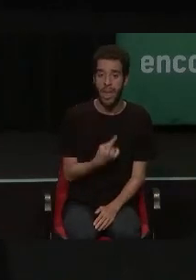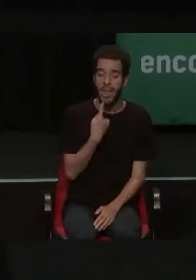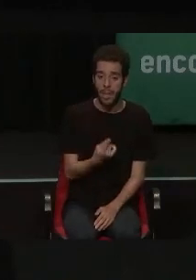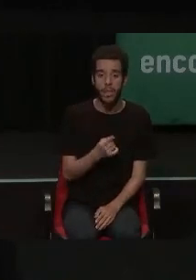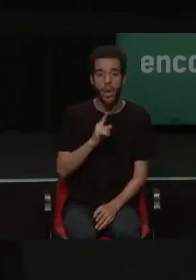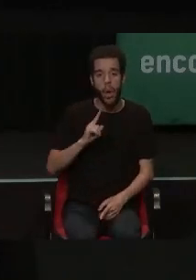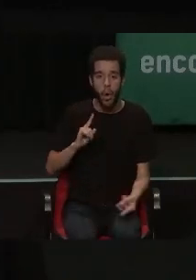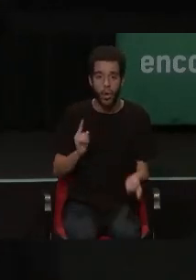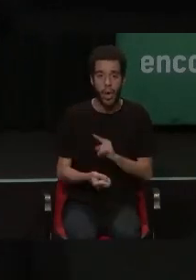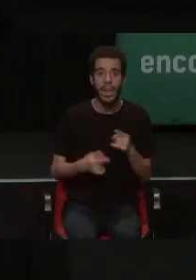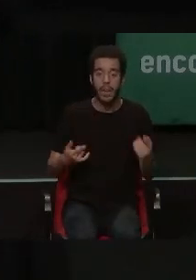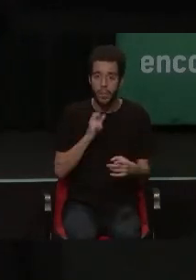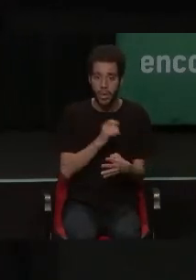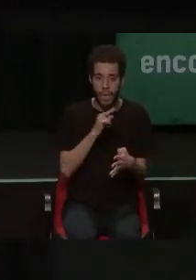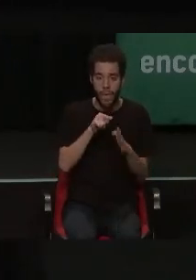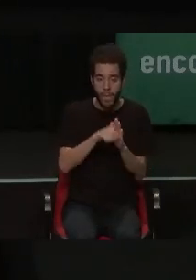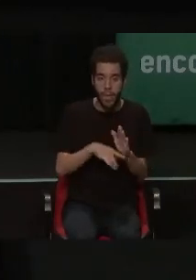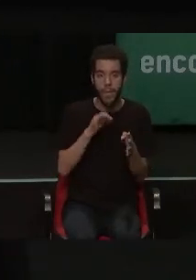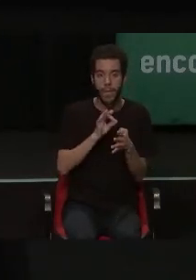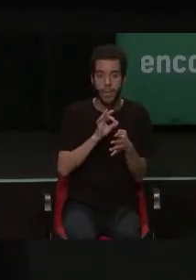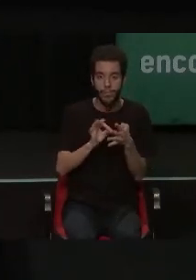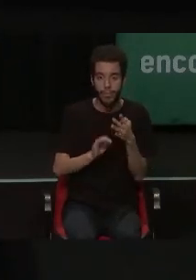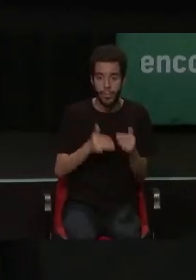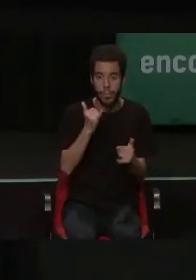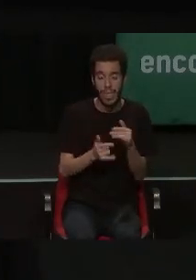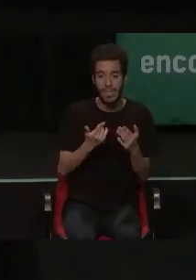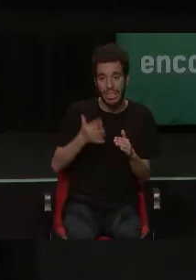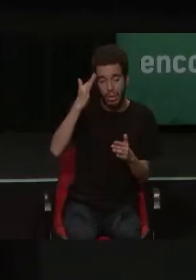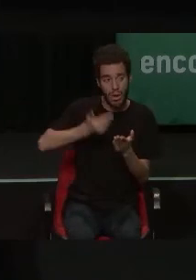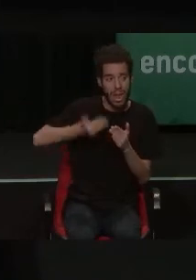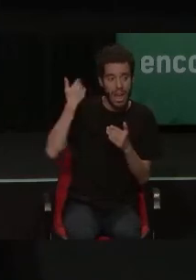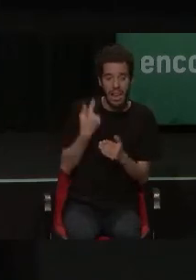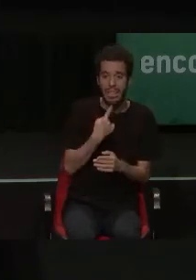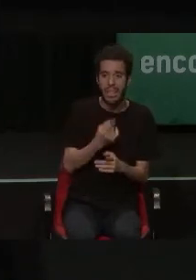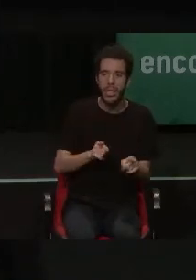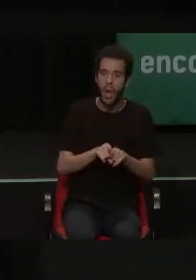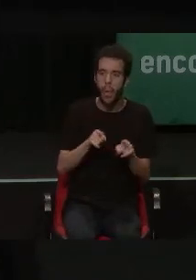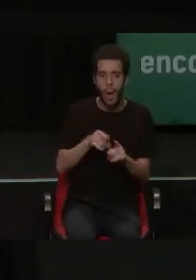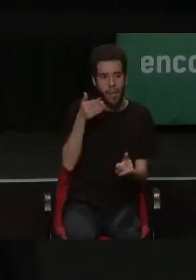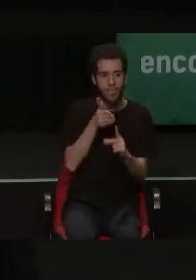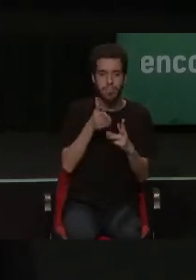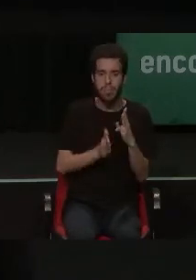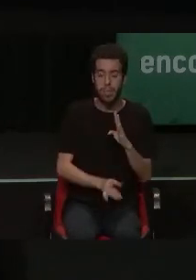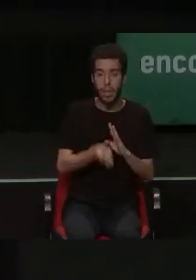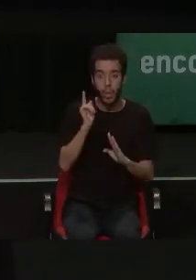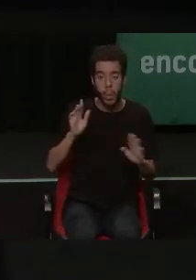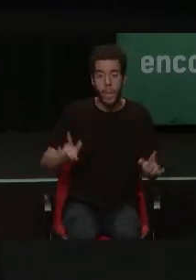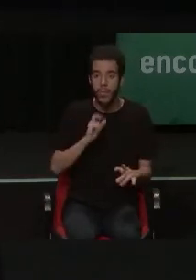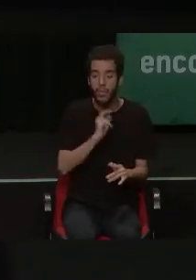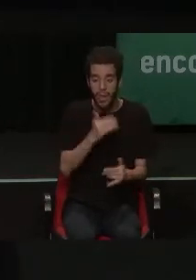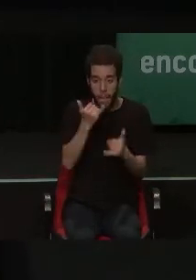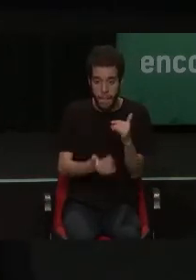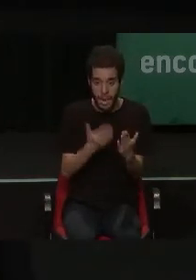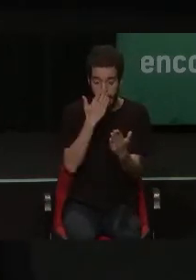que alguns fatores de risco, com modelos teóricos antigos, pensávamos que, enfim, não é linear, mas há uma predisposição maior para o